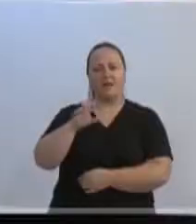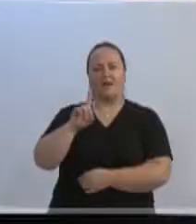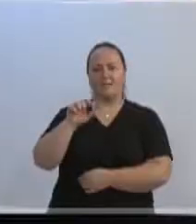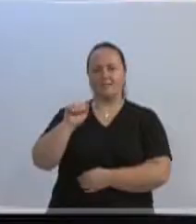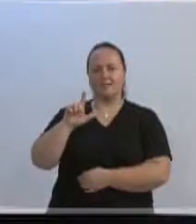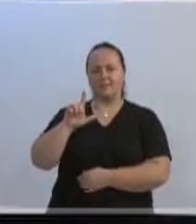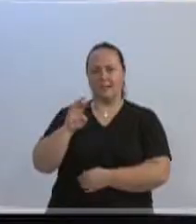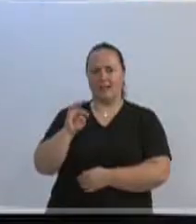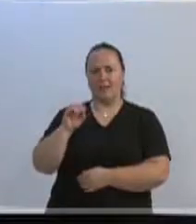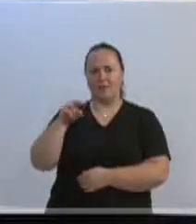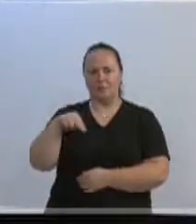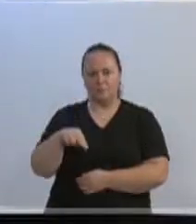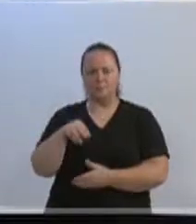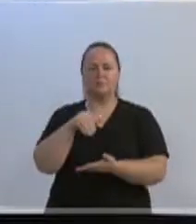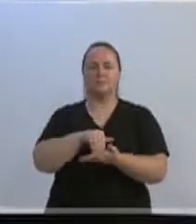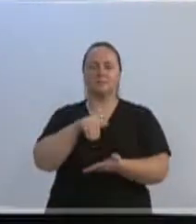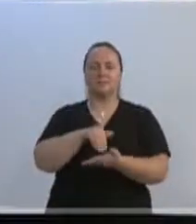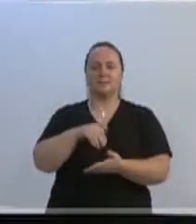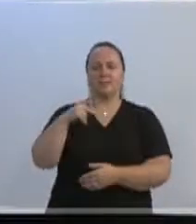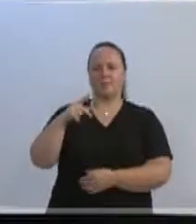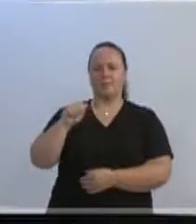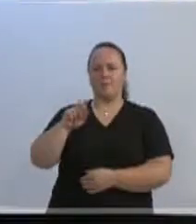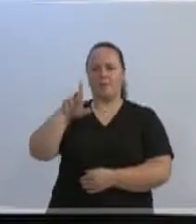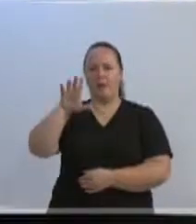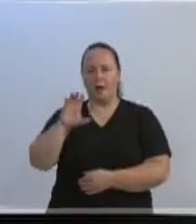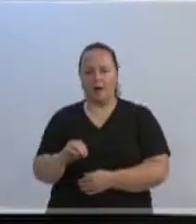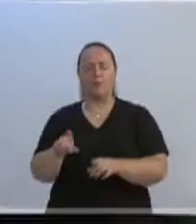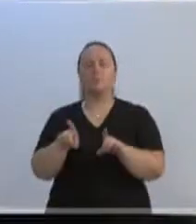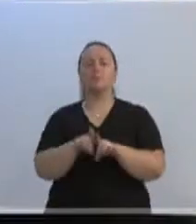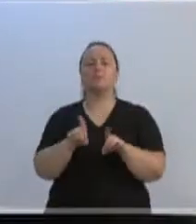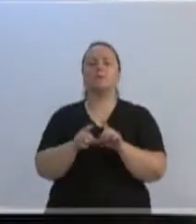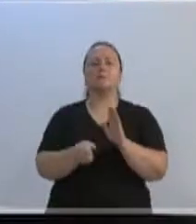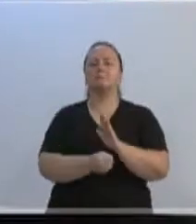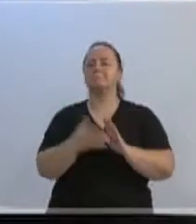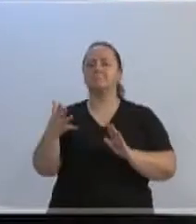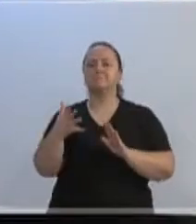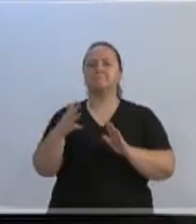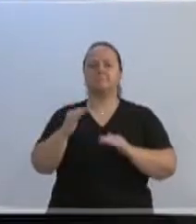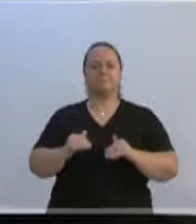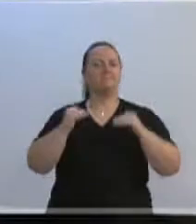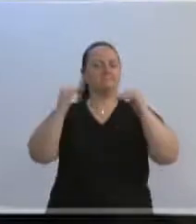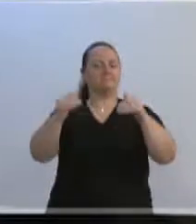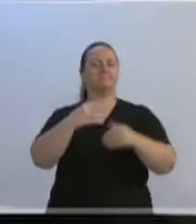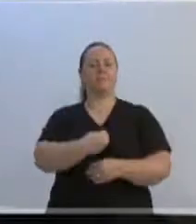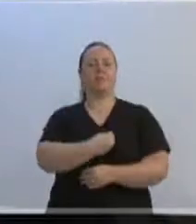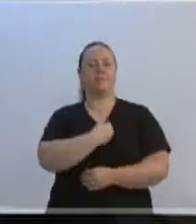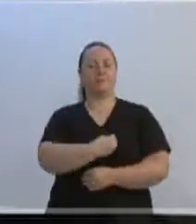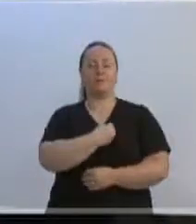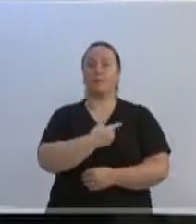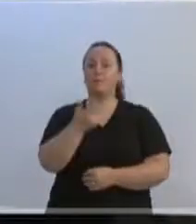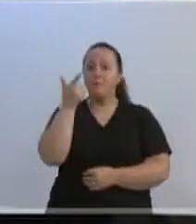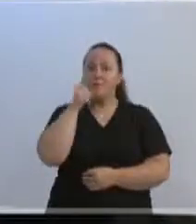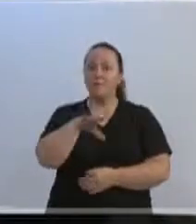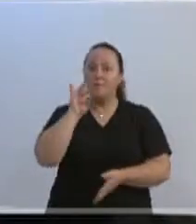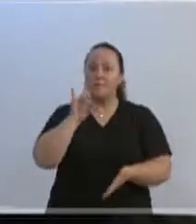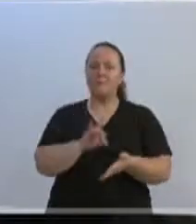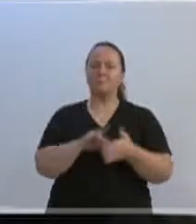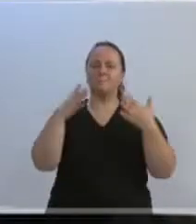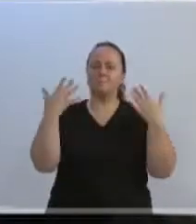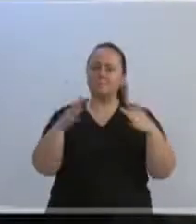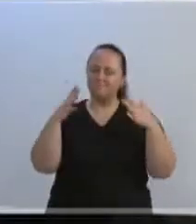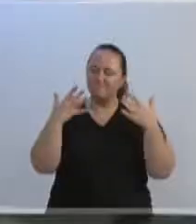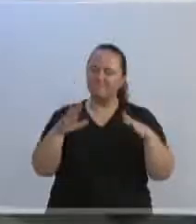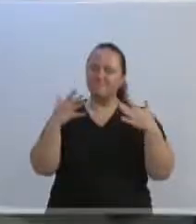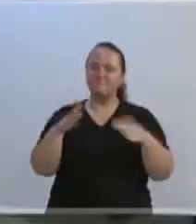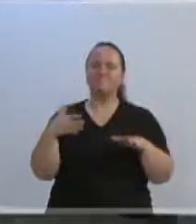paulo frança é entre outras autoridades lá presentes a gente pode comemorar essa